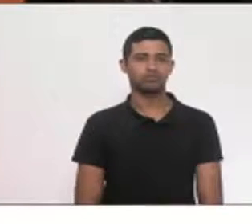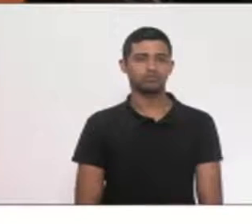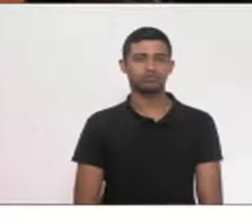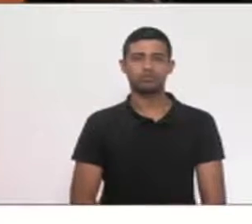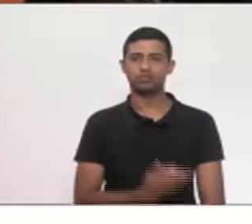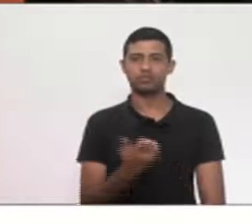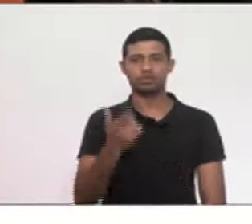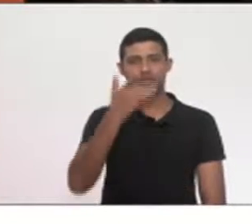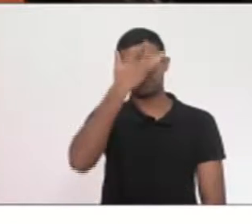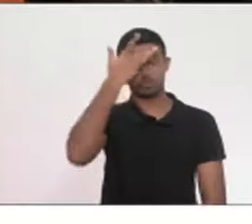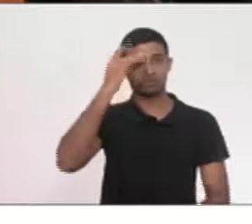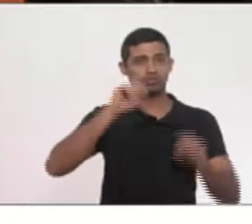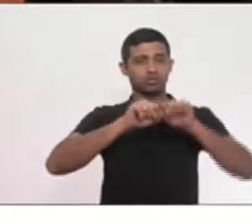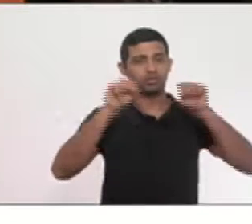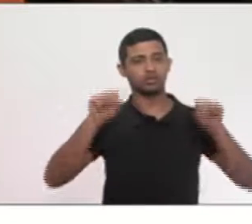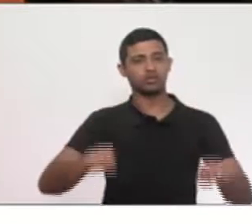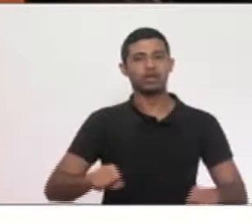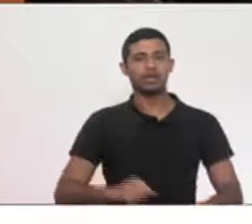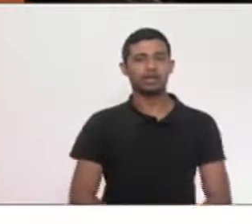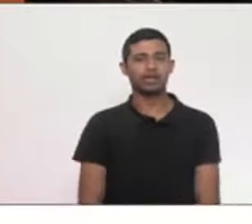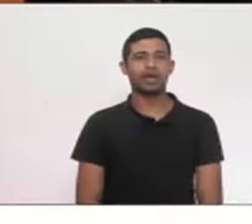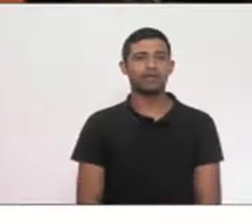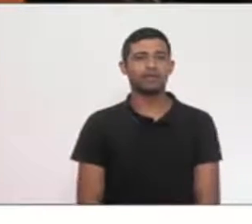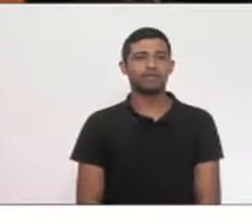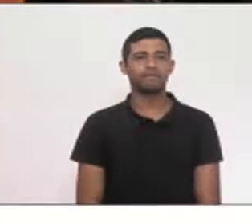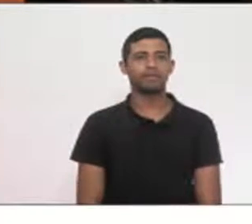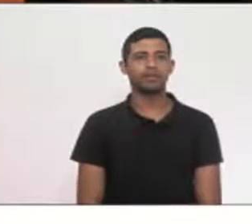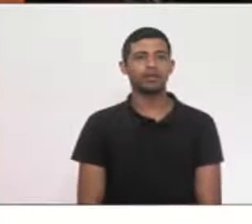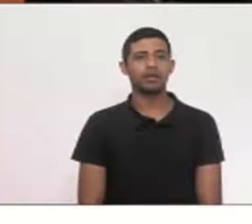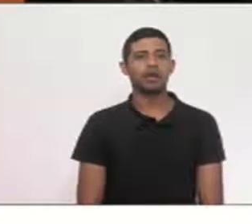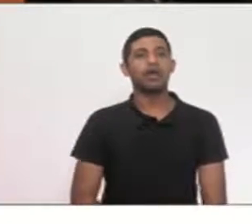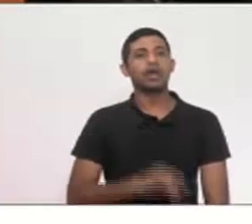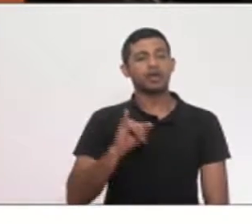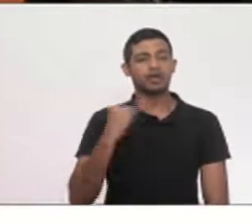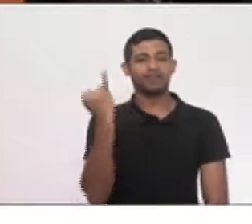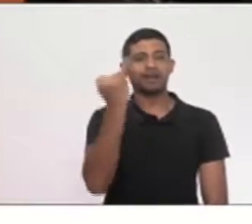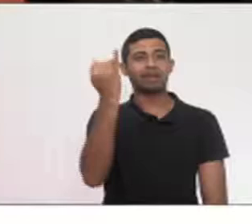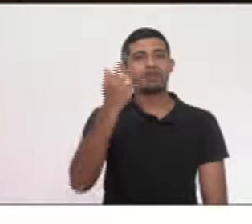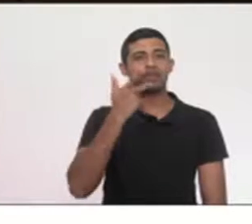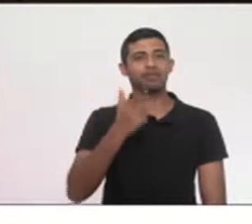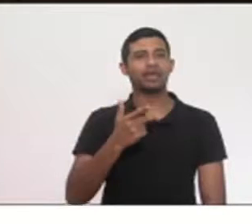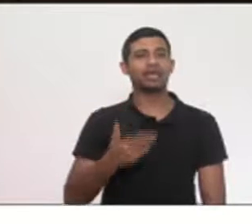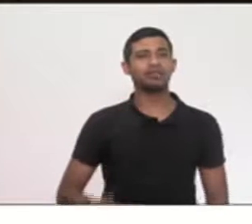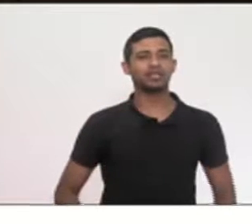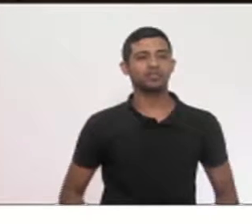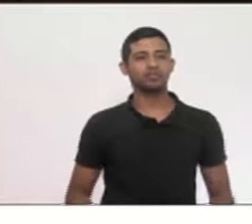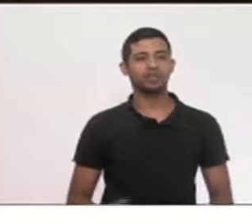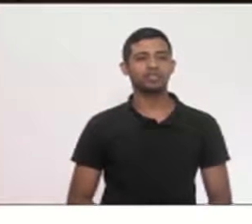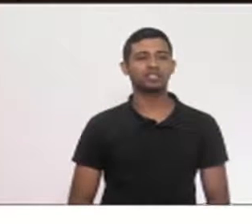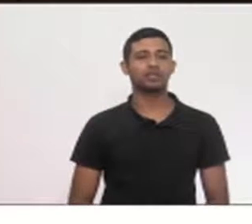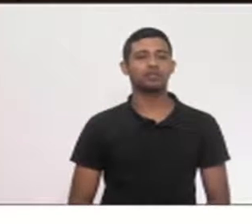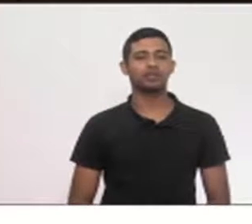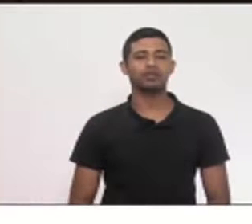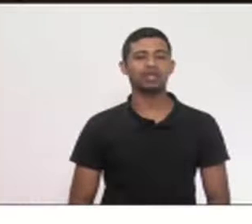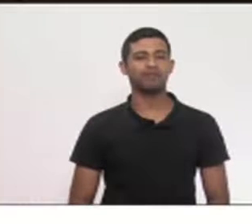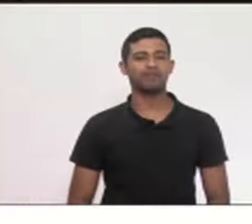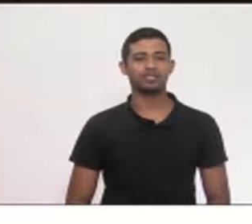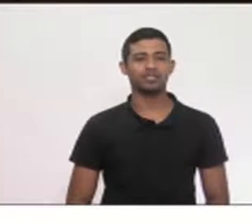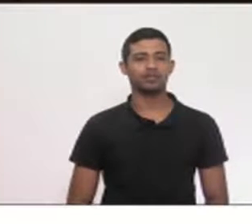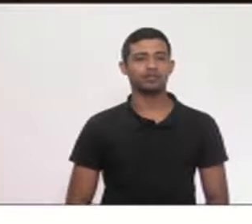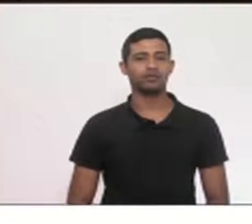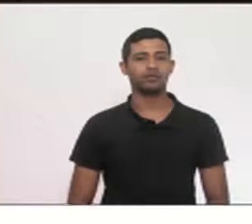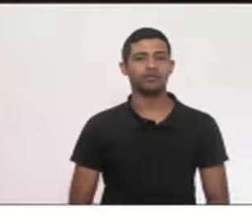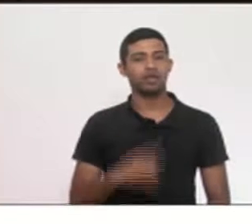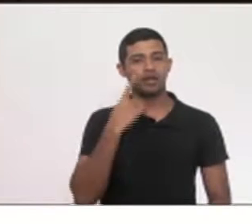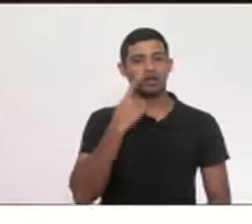servidores da FAETEC aqui presentes, importante aqui a presença de vocês. E eu quero falar com todos os deputados, falar